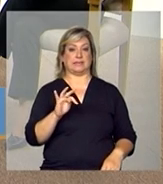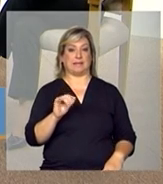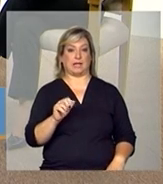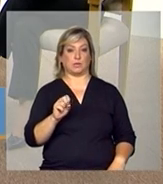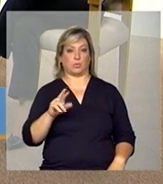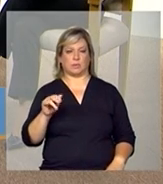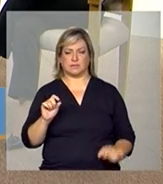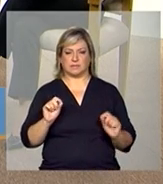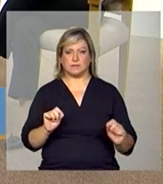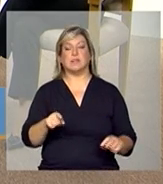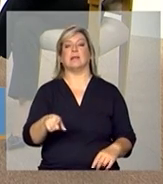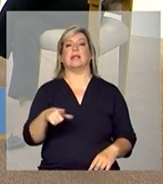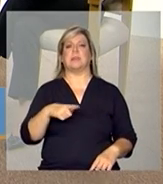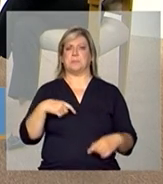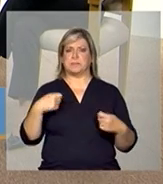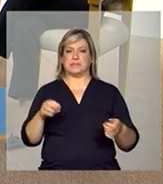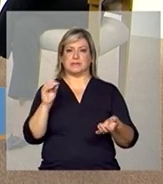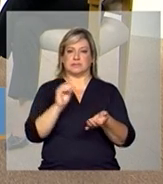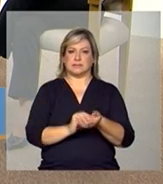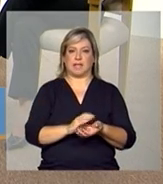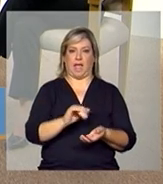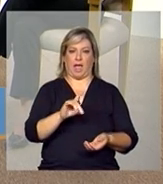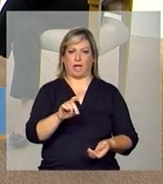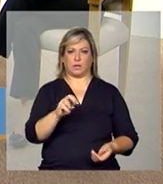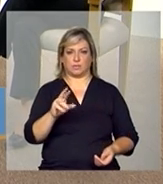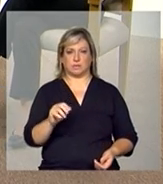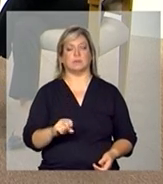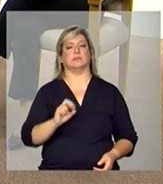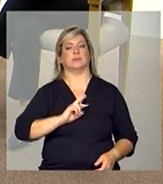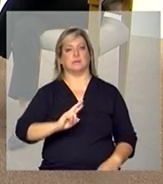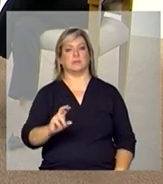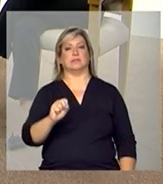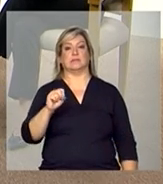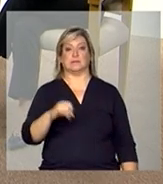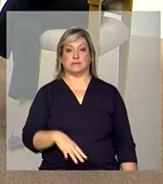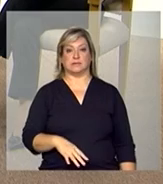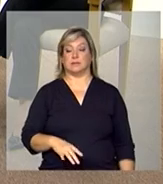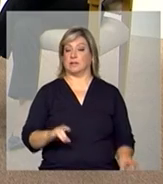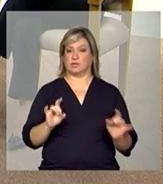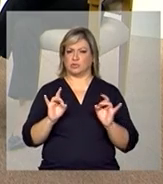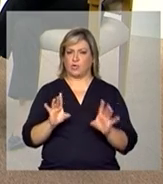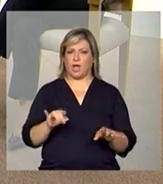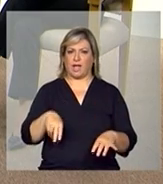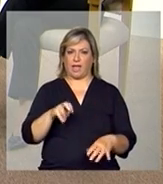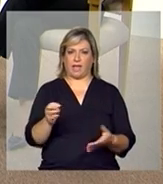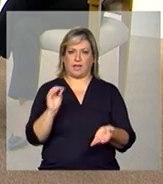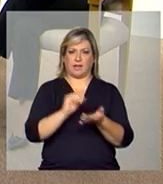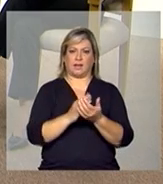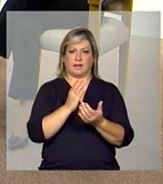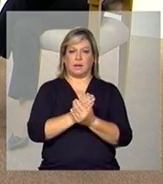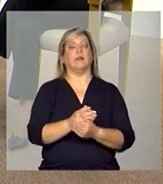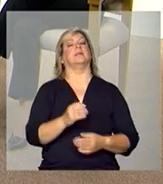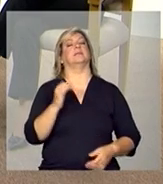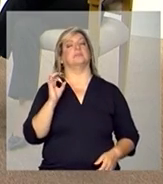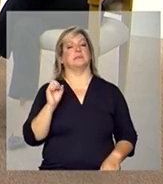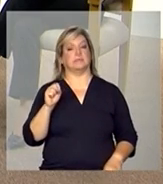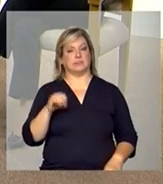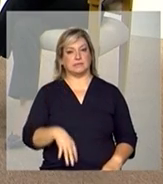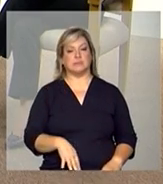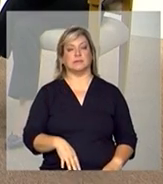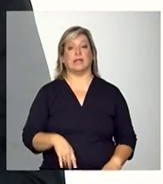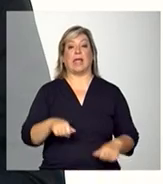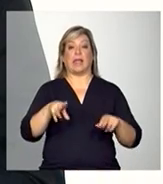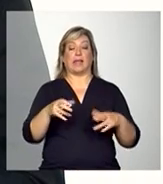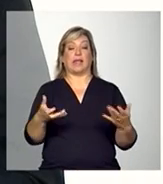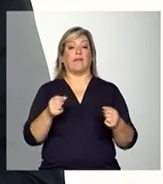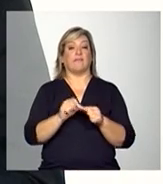que estar cadastrado no cas de suas sim eh só quem tiver cadastrado justamente isso é muito importante quem quiser fazer